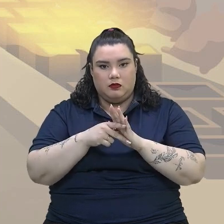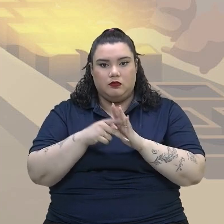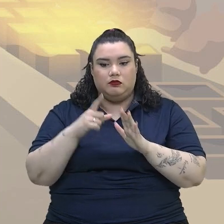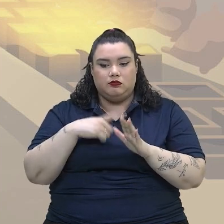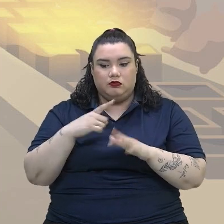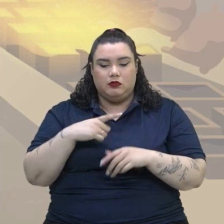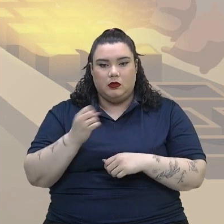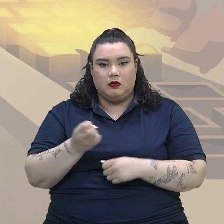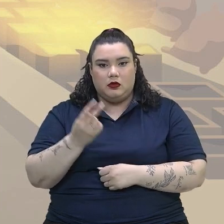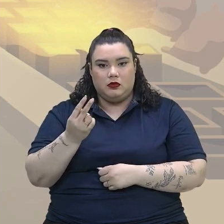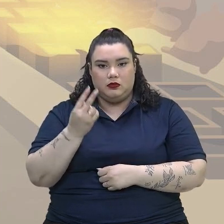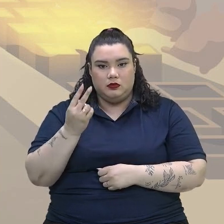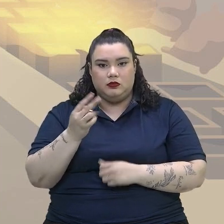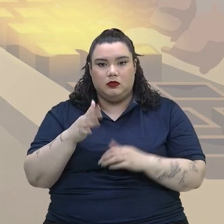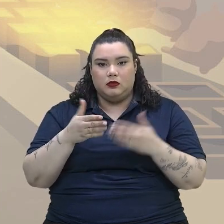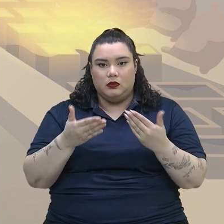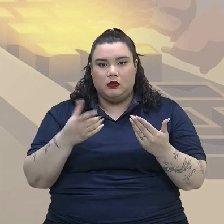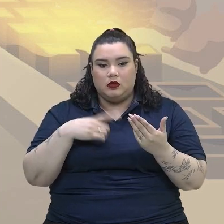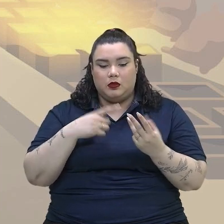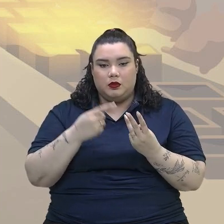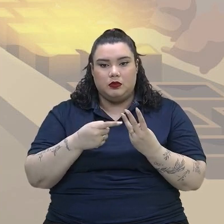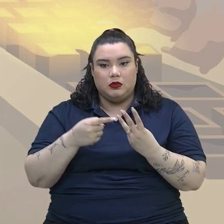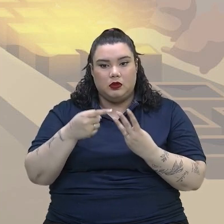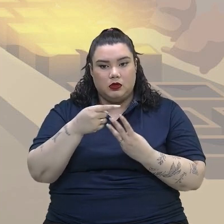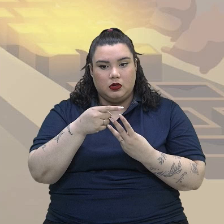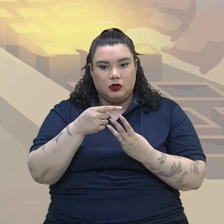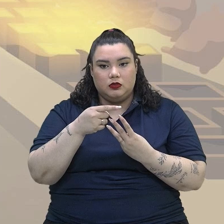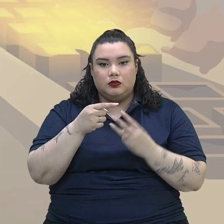né? Então, ele vai trazer esses três